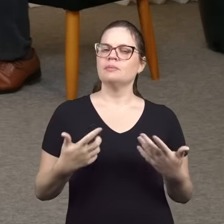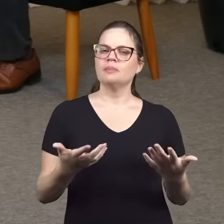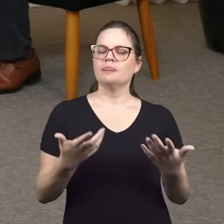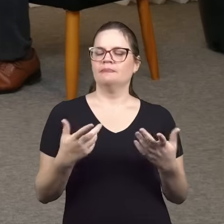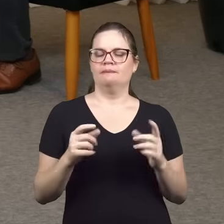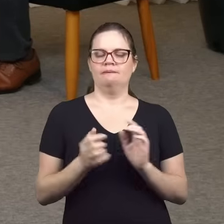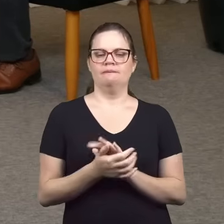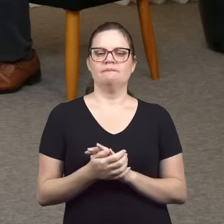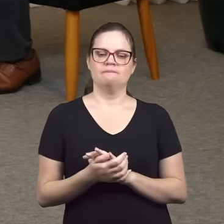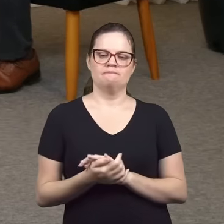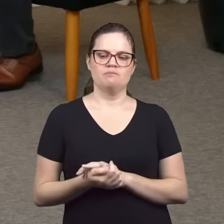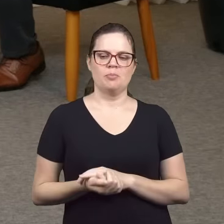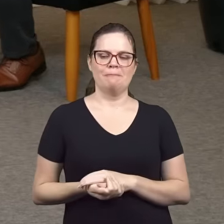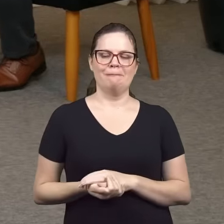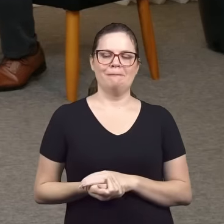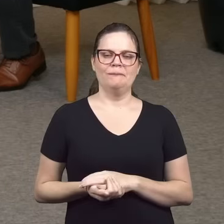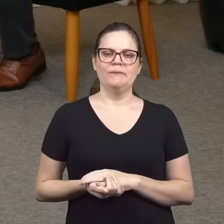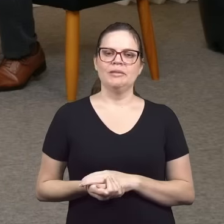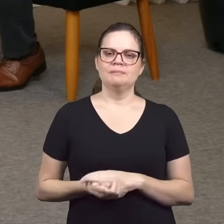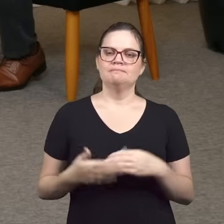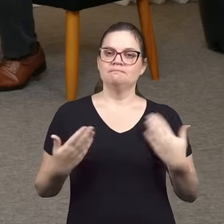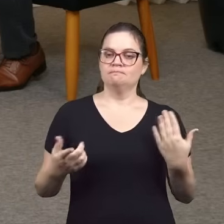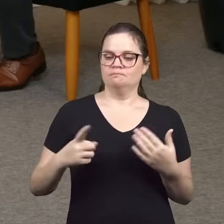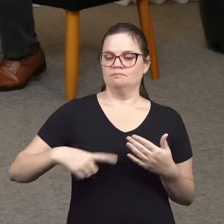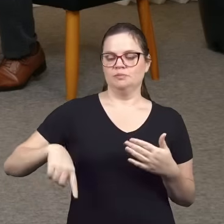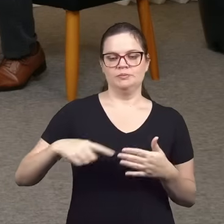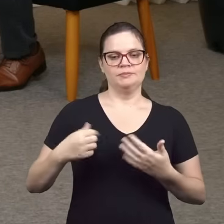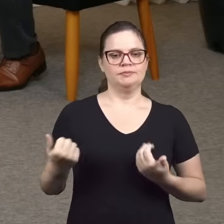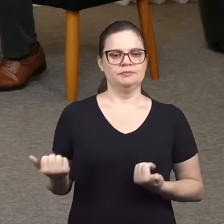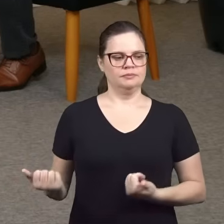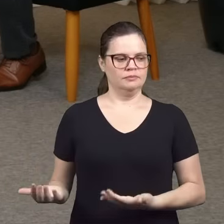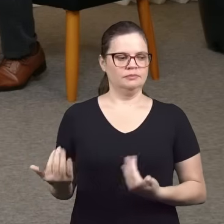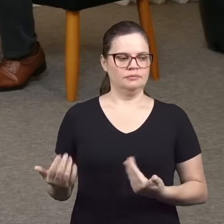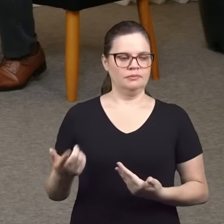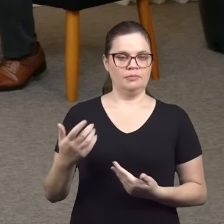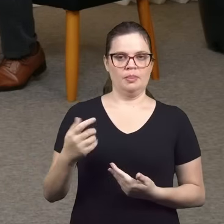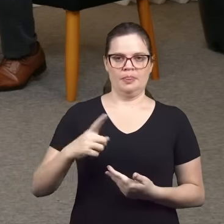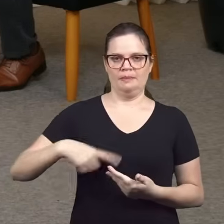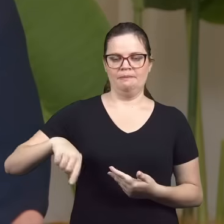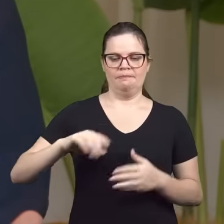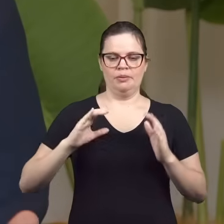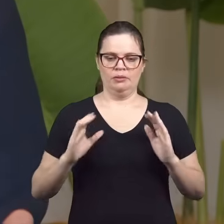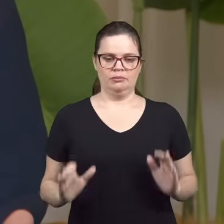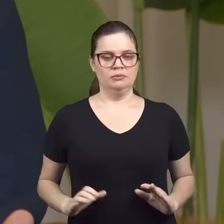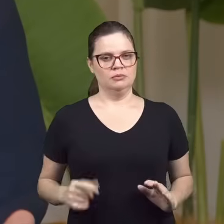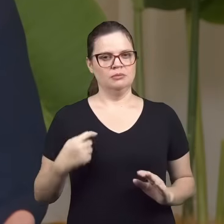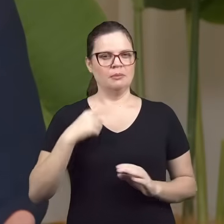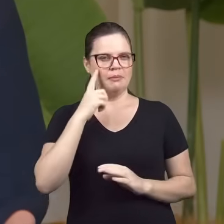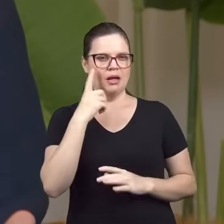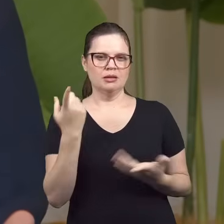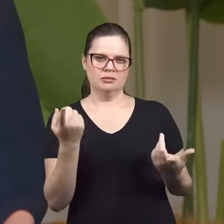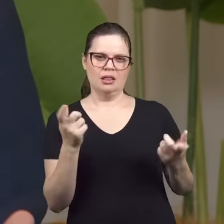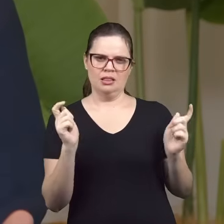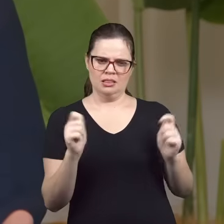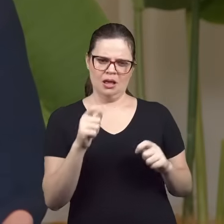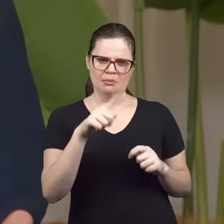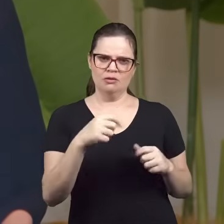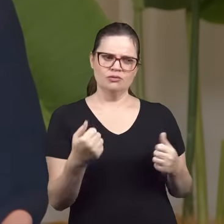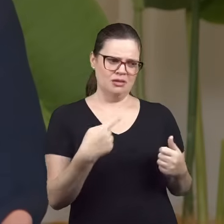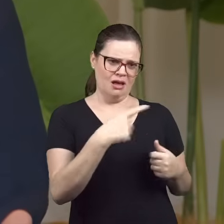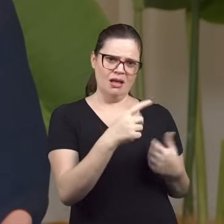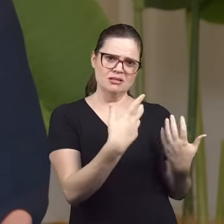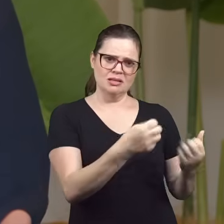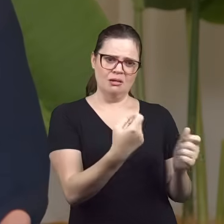mesmo, Jean? A postura do jovem, que você poderia muito bem ir, porque ninguém estava